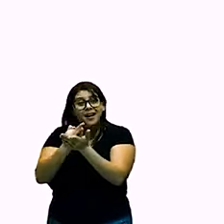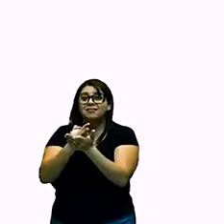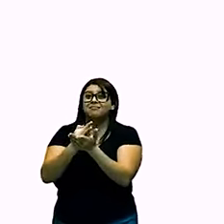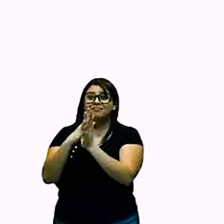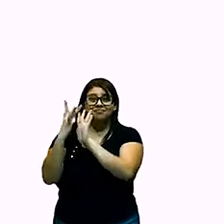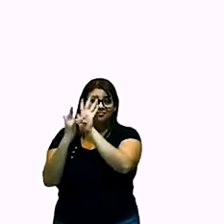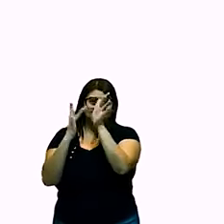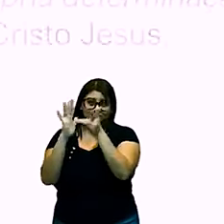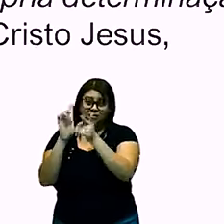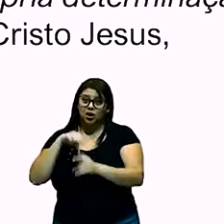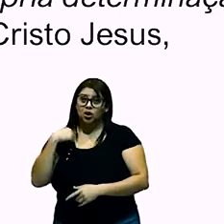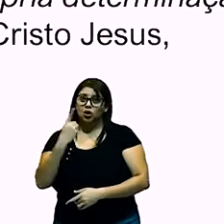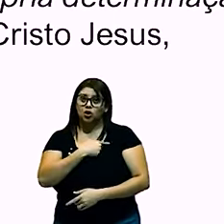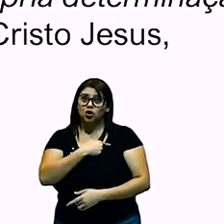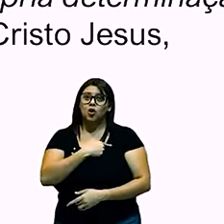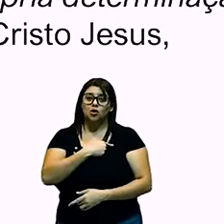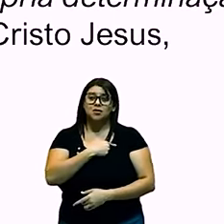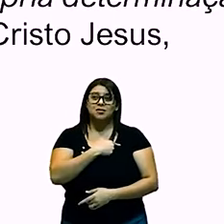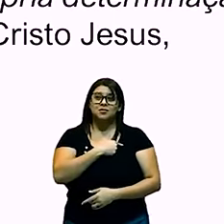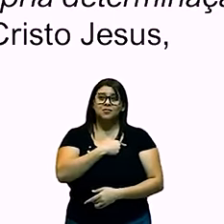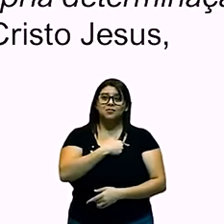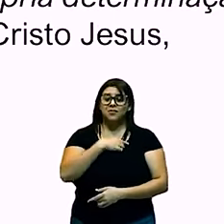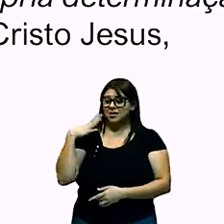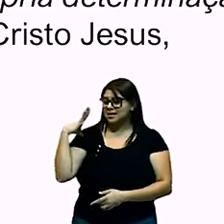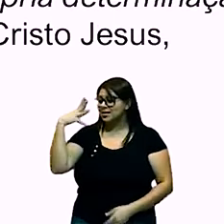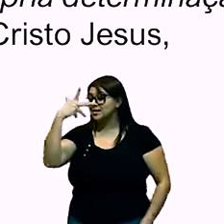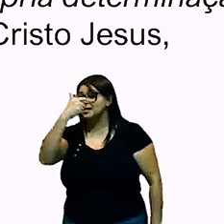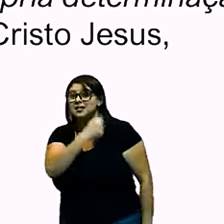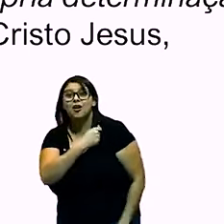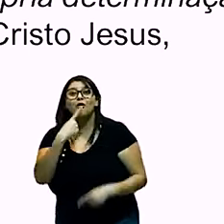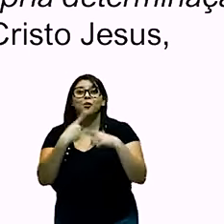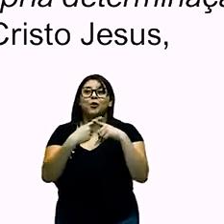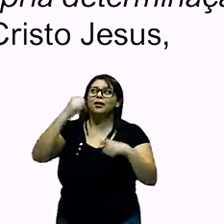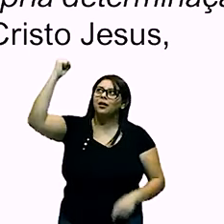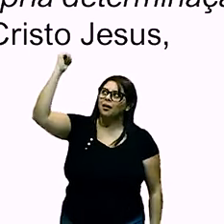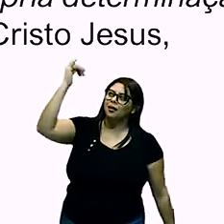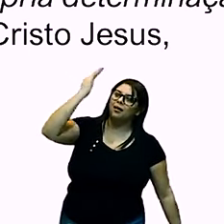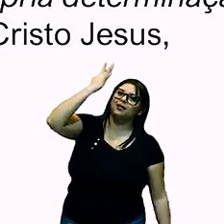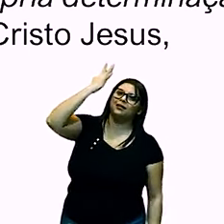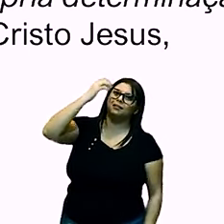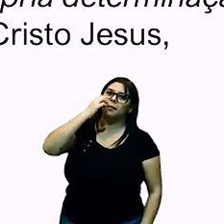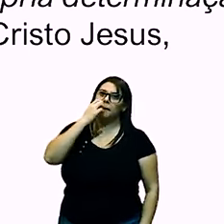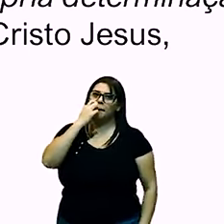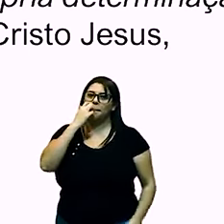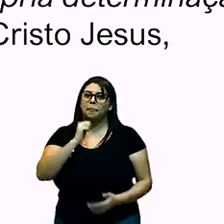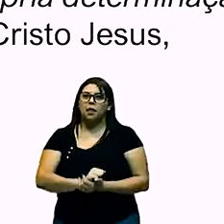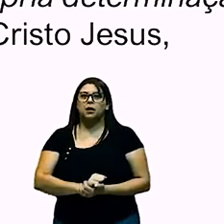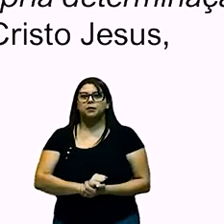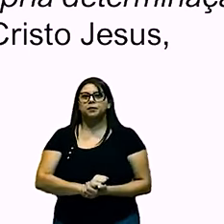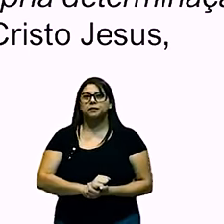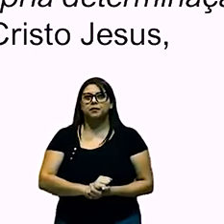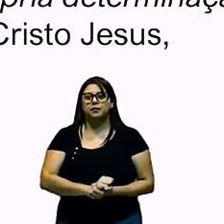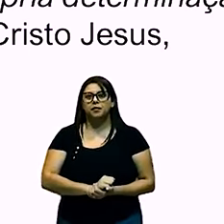Nós somos salvos pela graça. Olha o que diz. Olha o que diz a Bíblia. Paulo escrevendo a Timóteo,